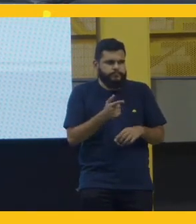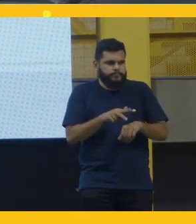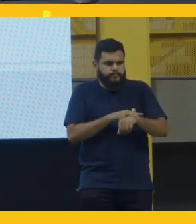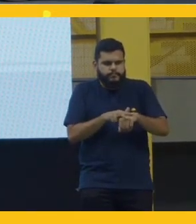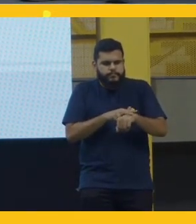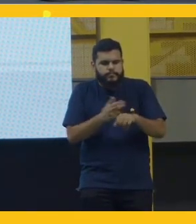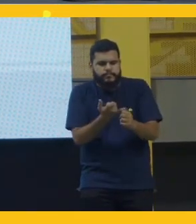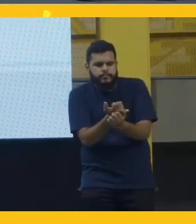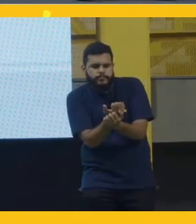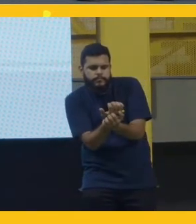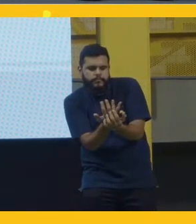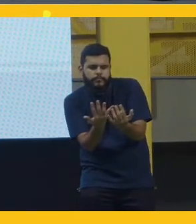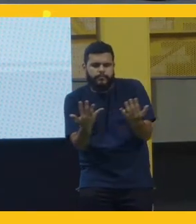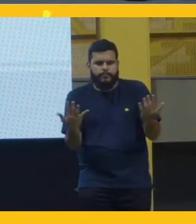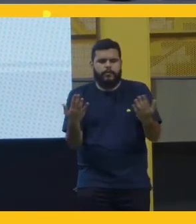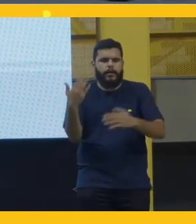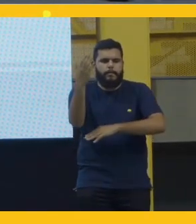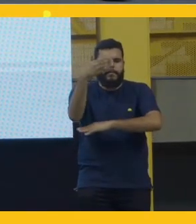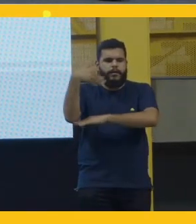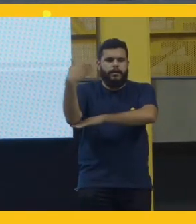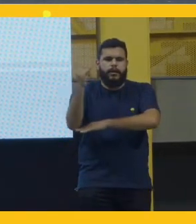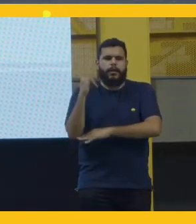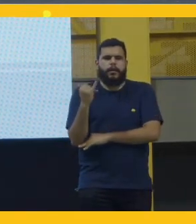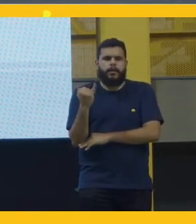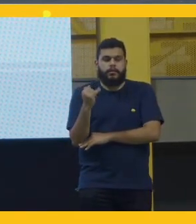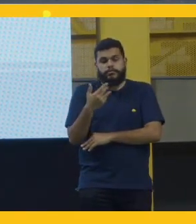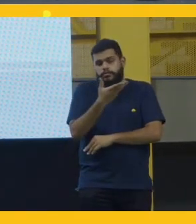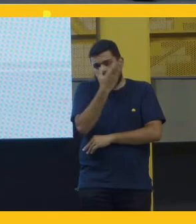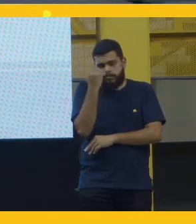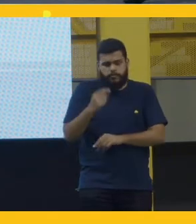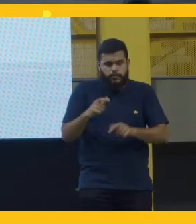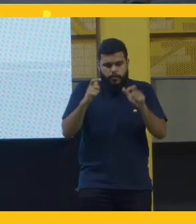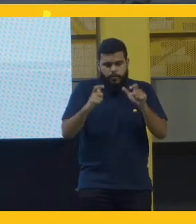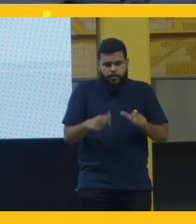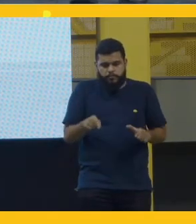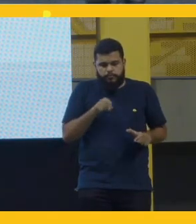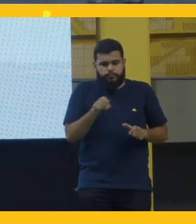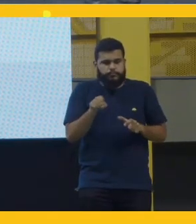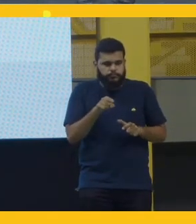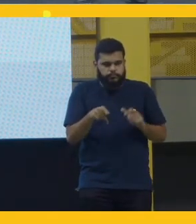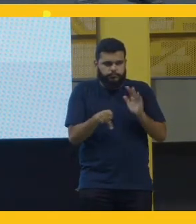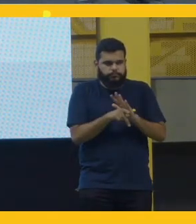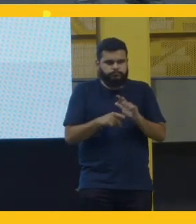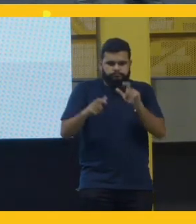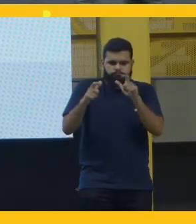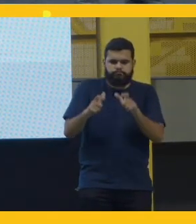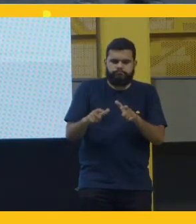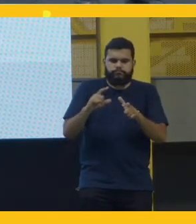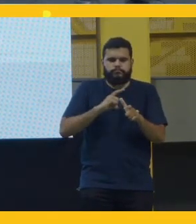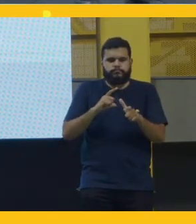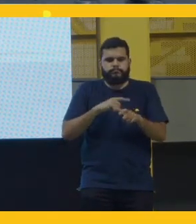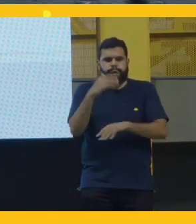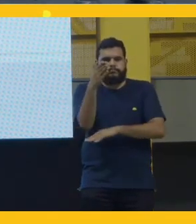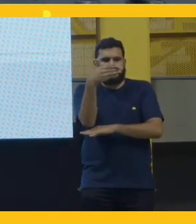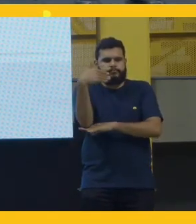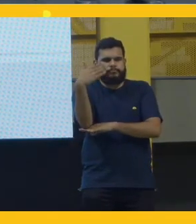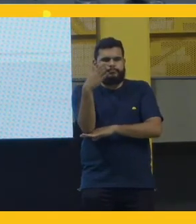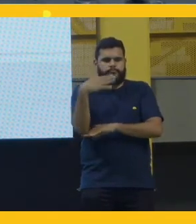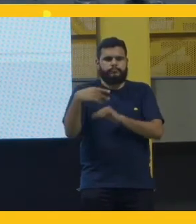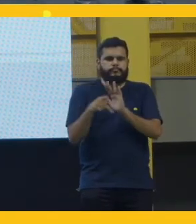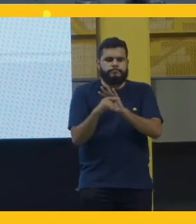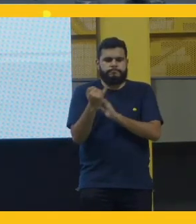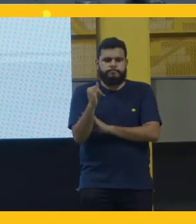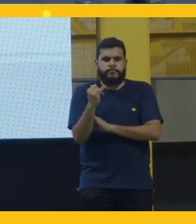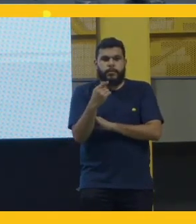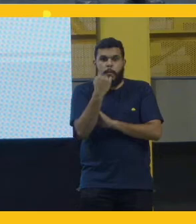bandeira da Itália. O gerente esqueceu que no local no qual o símbolo do país seria colocado, existe apenas uma